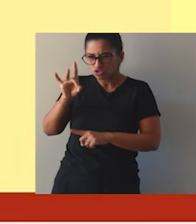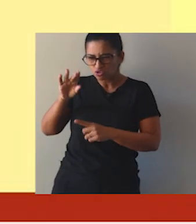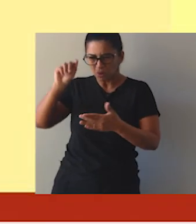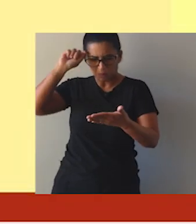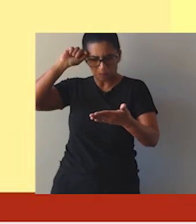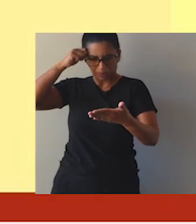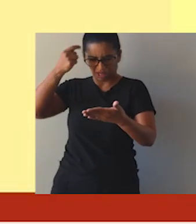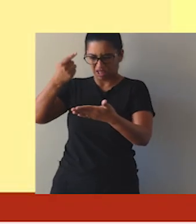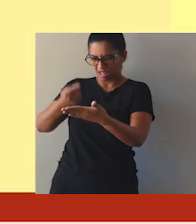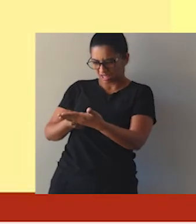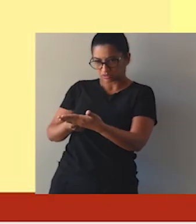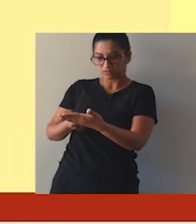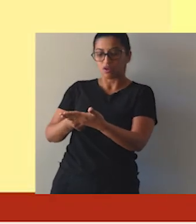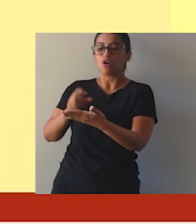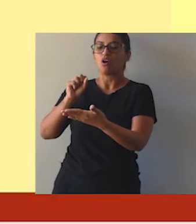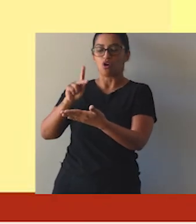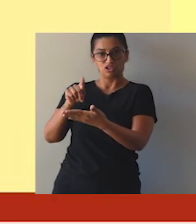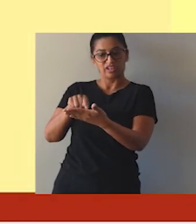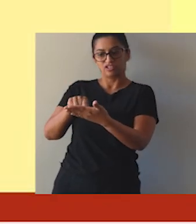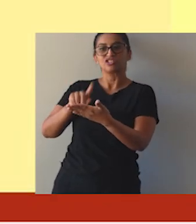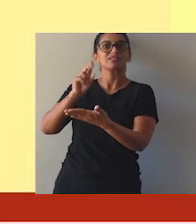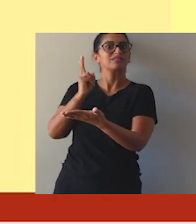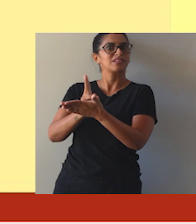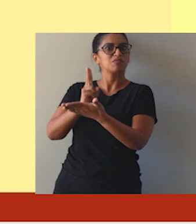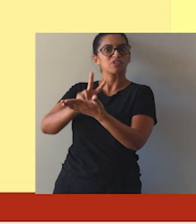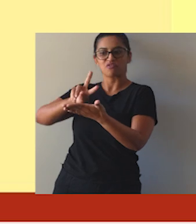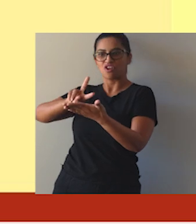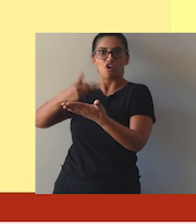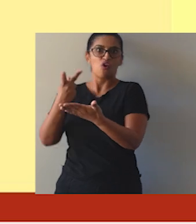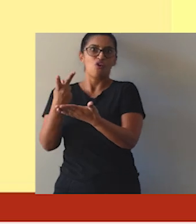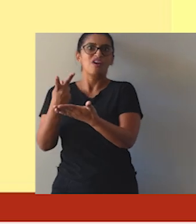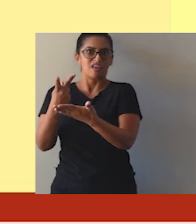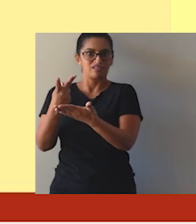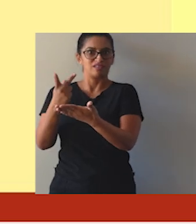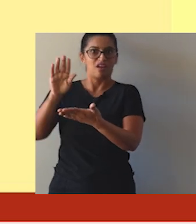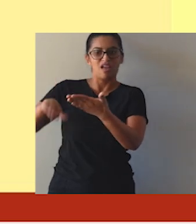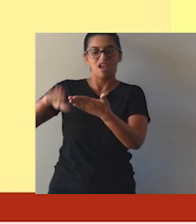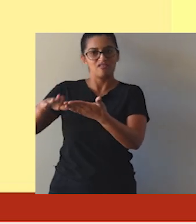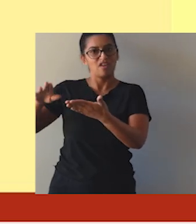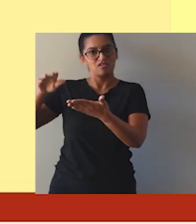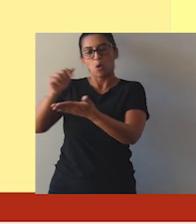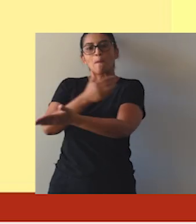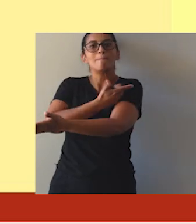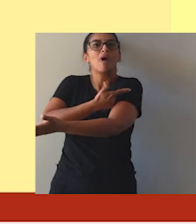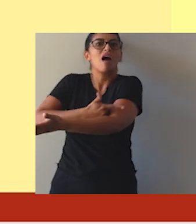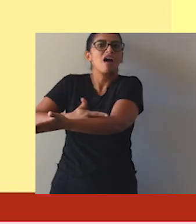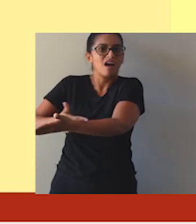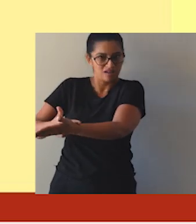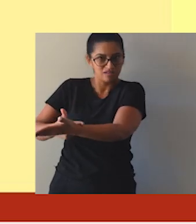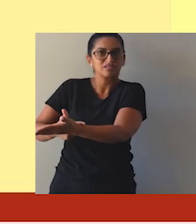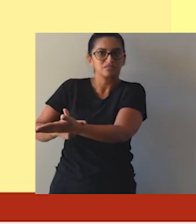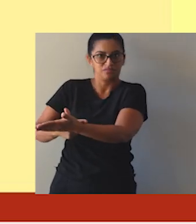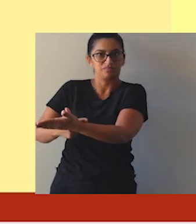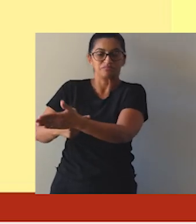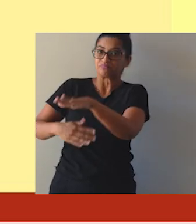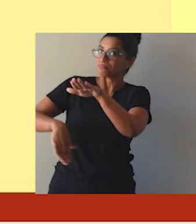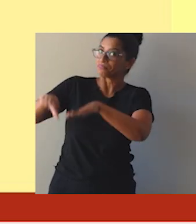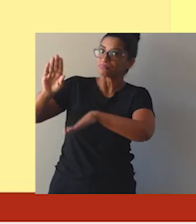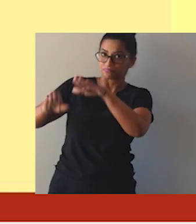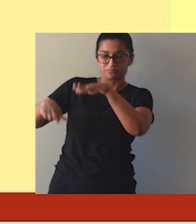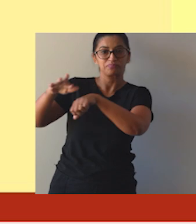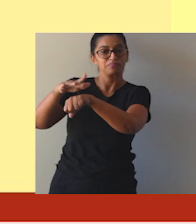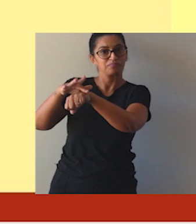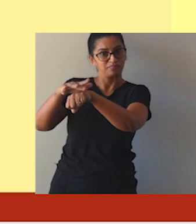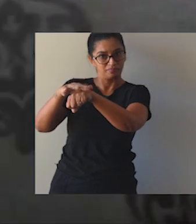usamos, né? O amarelo. Mas, dependendo da patologia, tem aluno que ele consegue enxergar no branco, por exemplo,